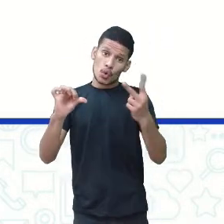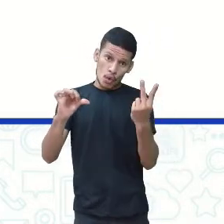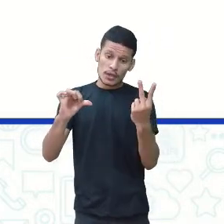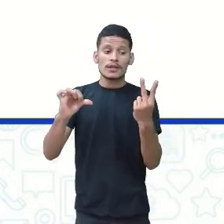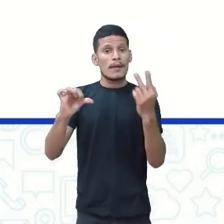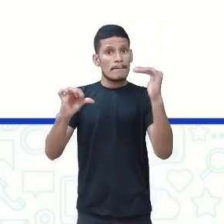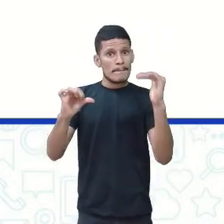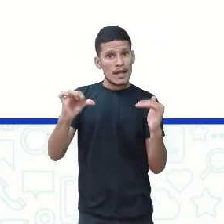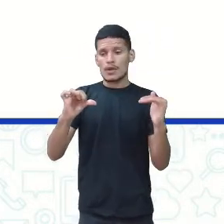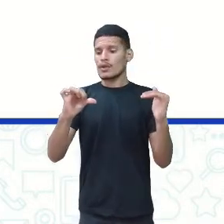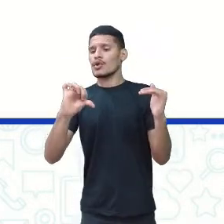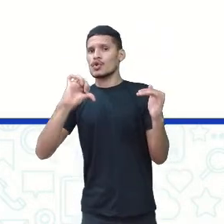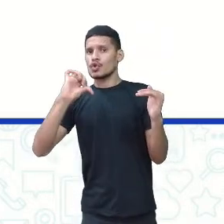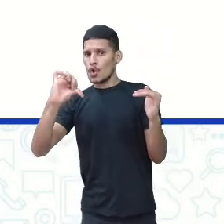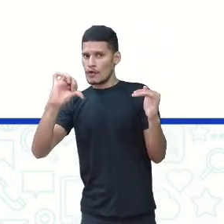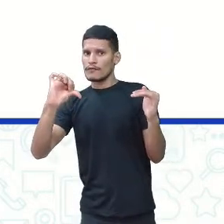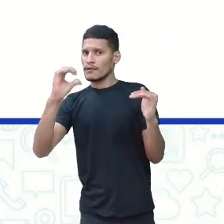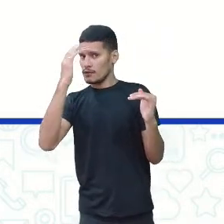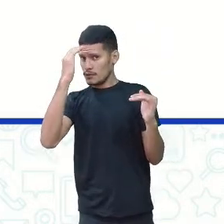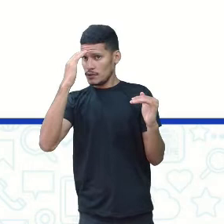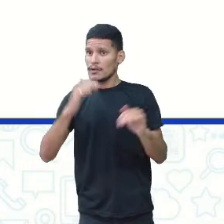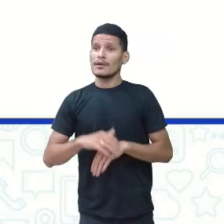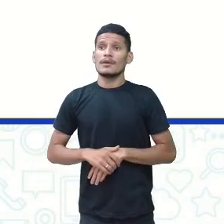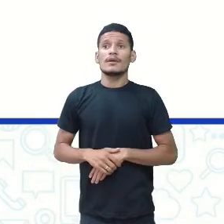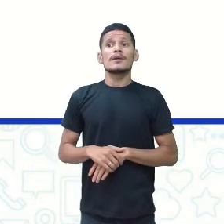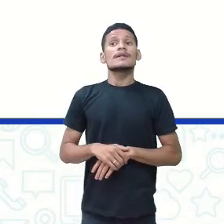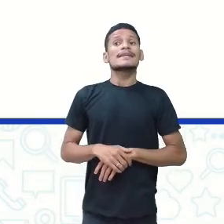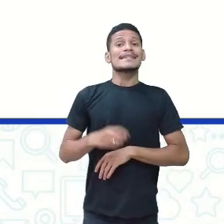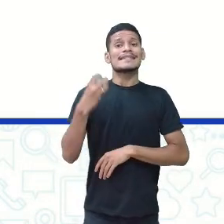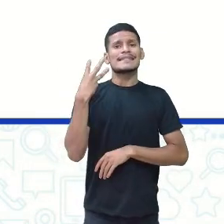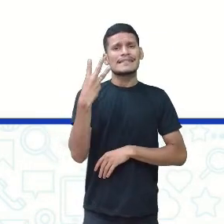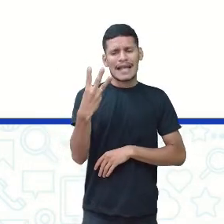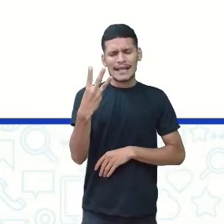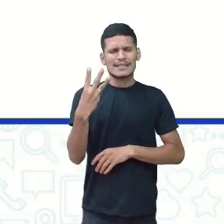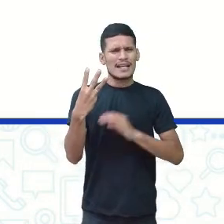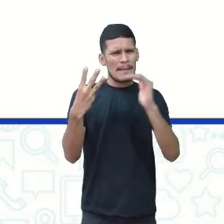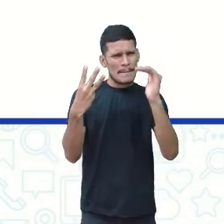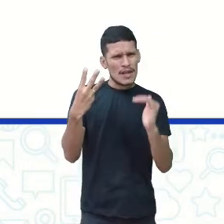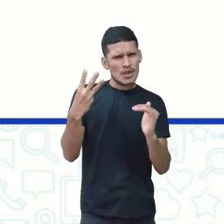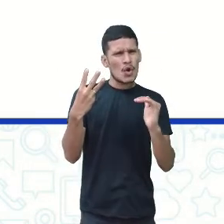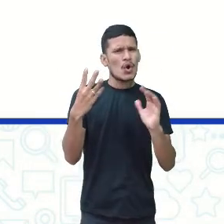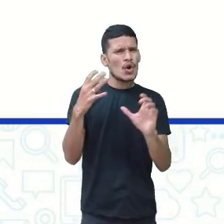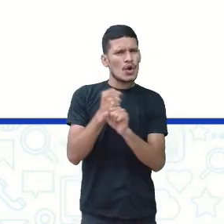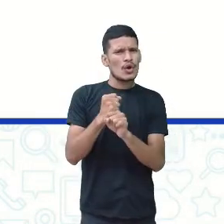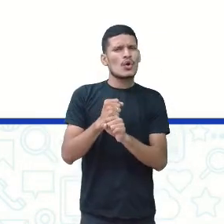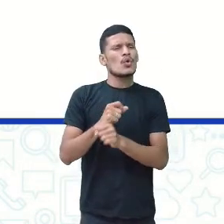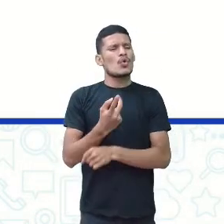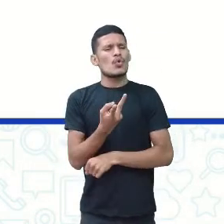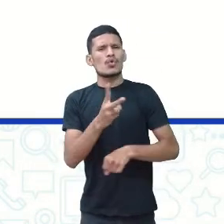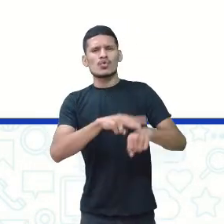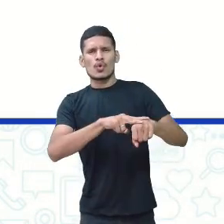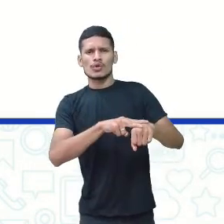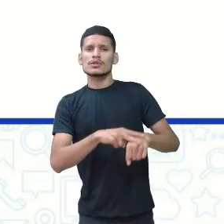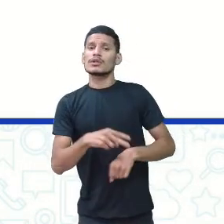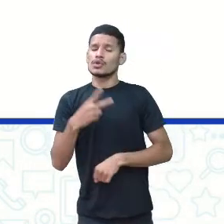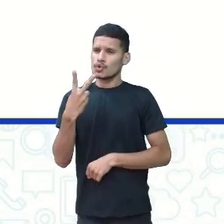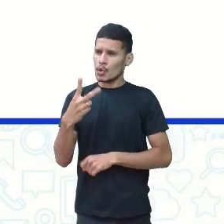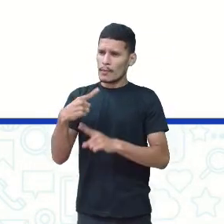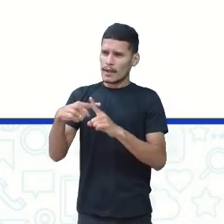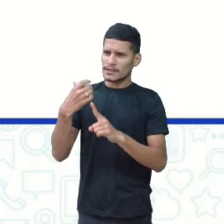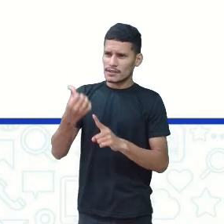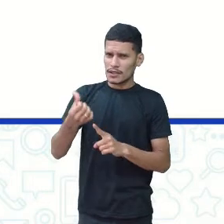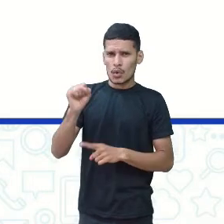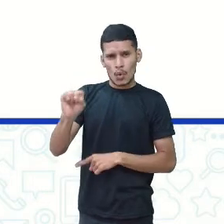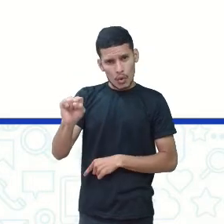9. Se eu tentar fazer para o lado 3, 3 vai ter que ser menor que a soma dos outros dois. 2 mais 6 vai